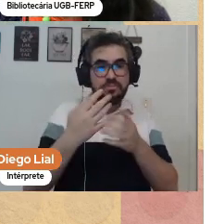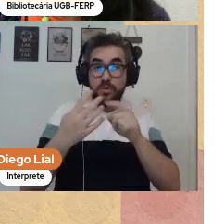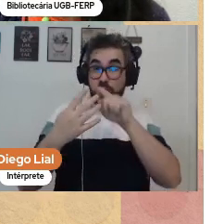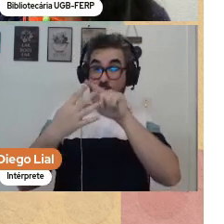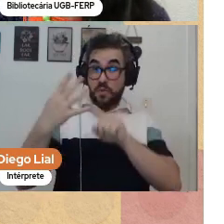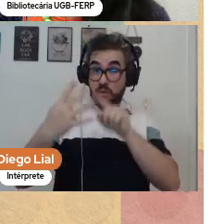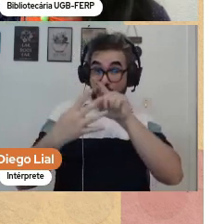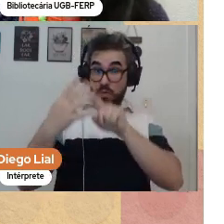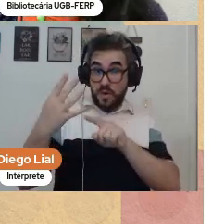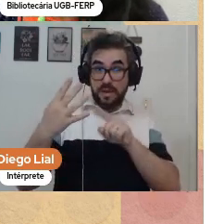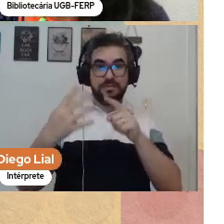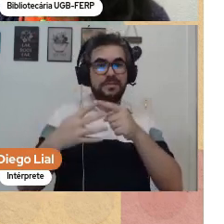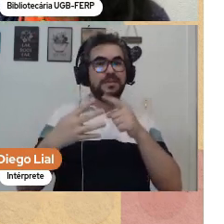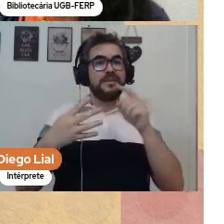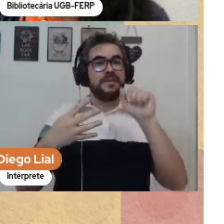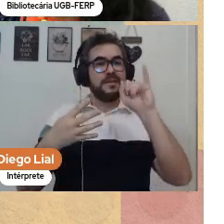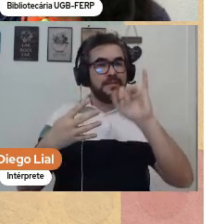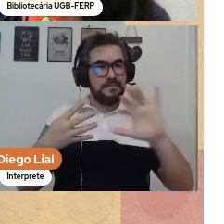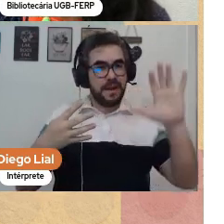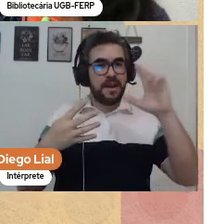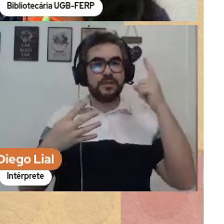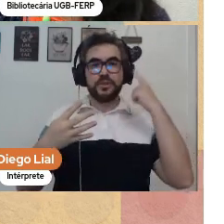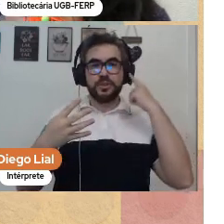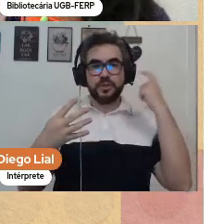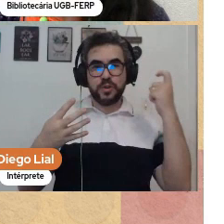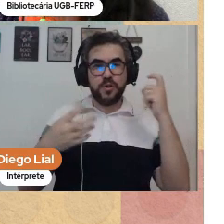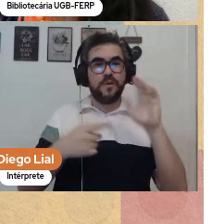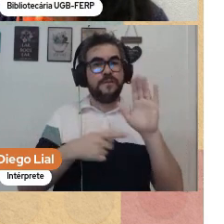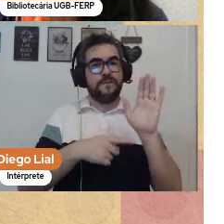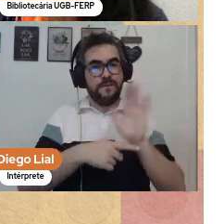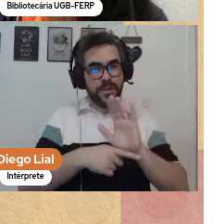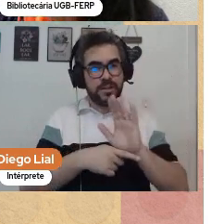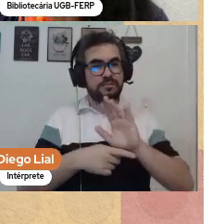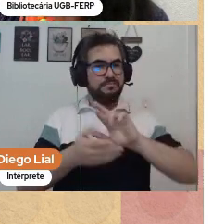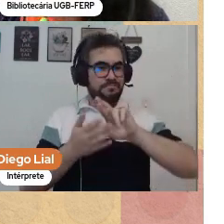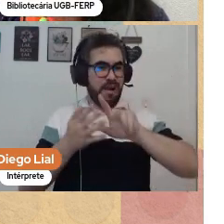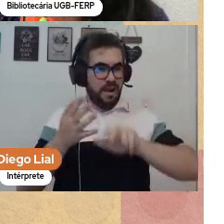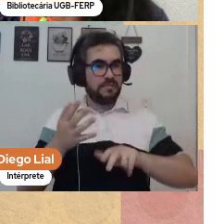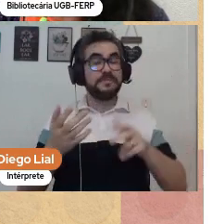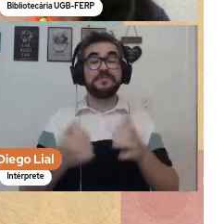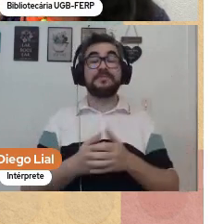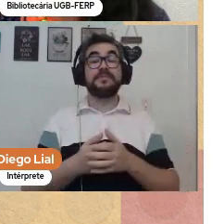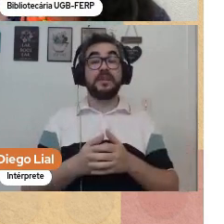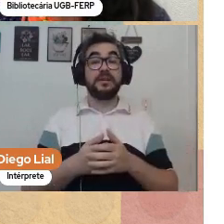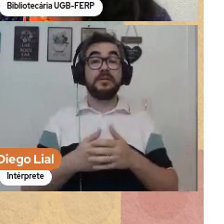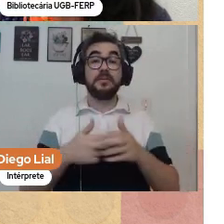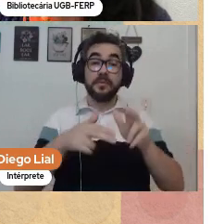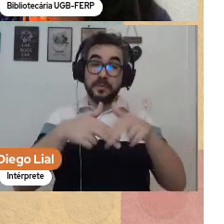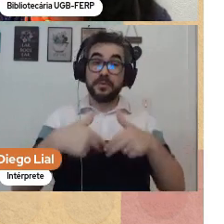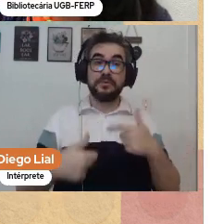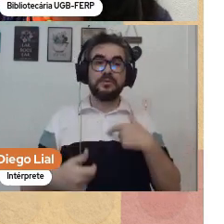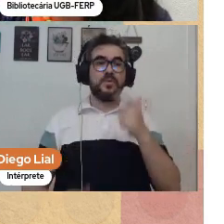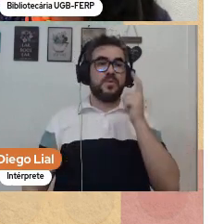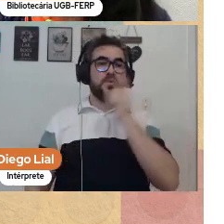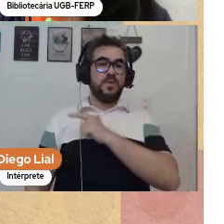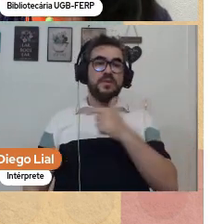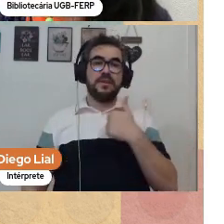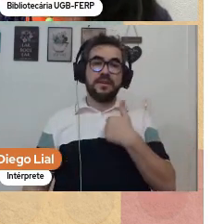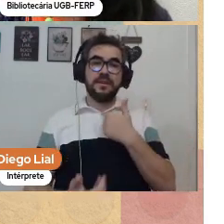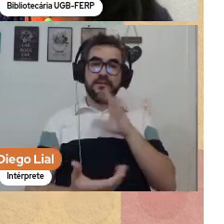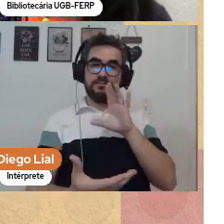sonoro e textual, que eu me aproximei do meu objeto de estudo por ter participado desse projeto, por estar mais